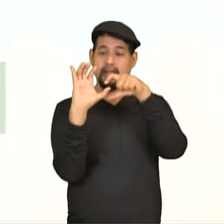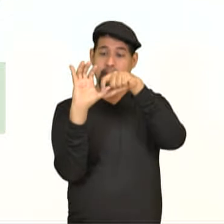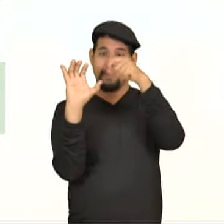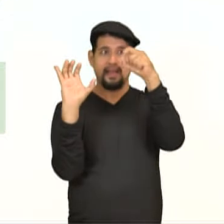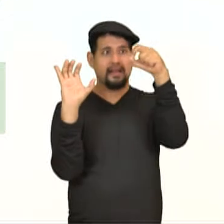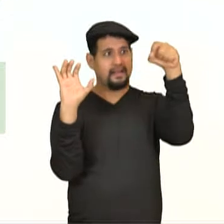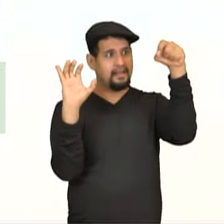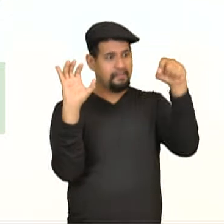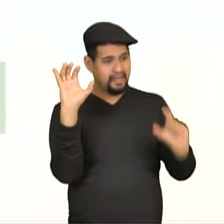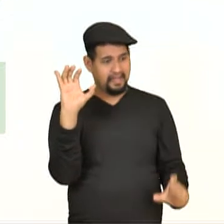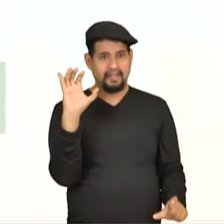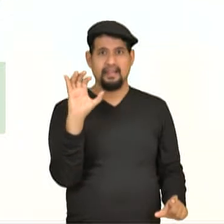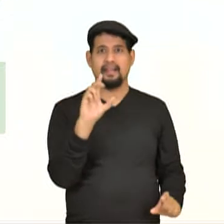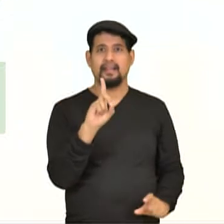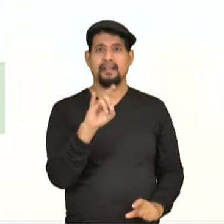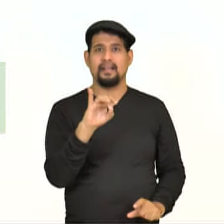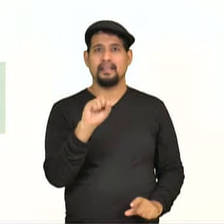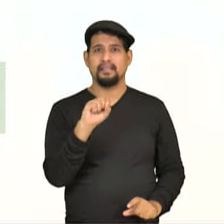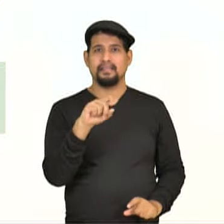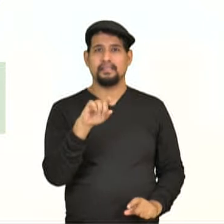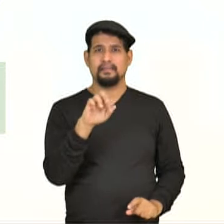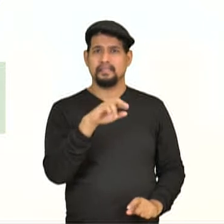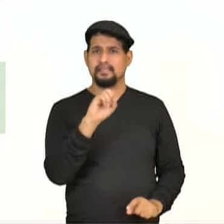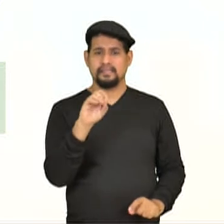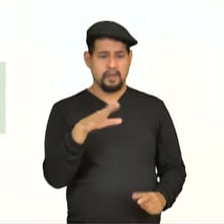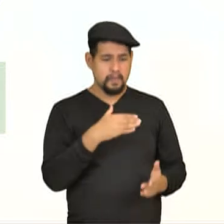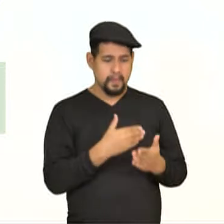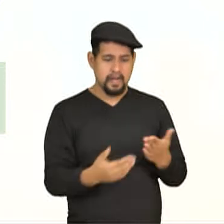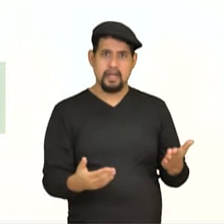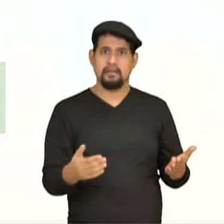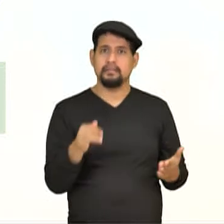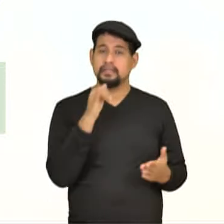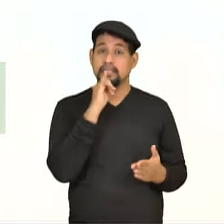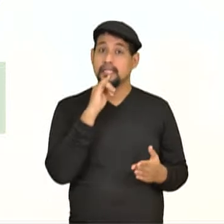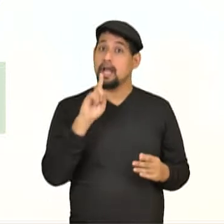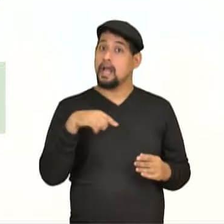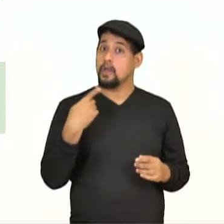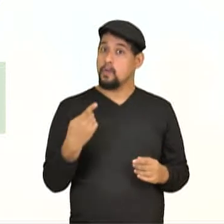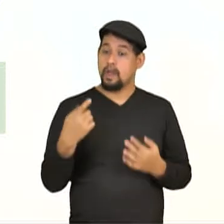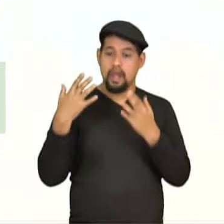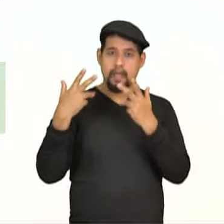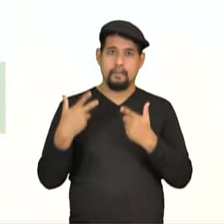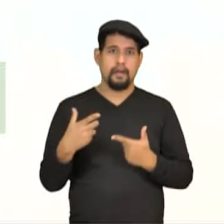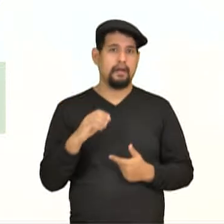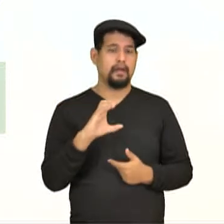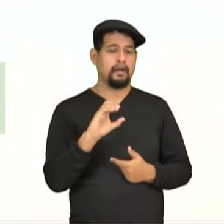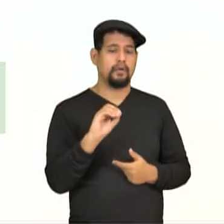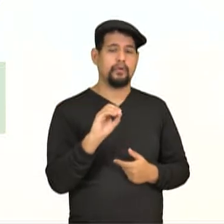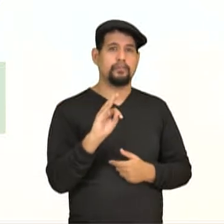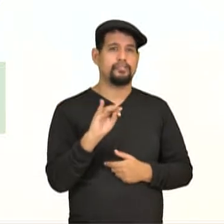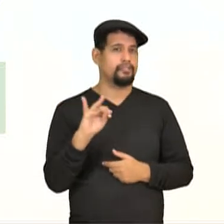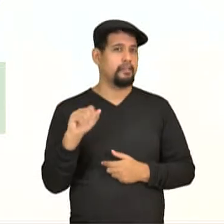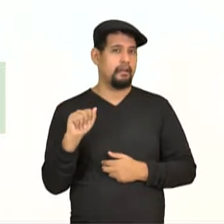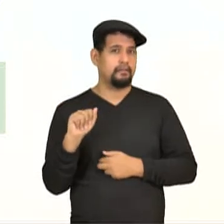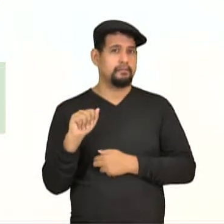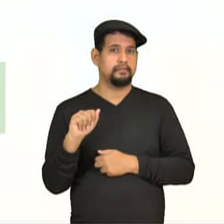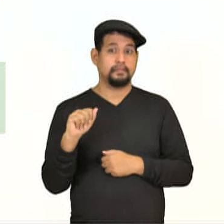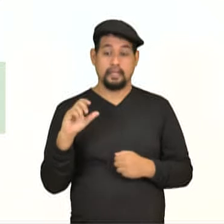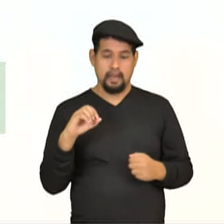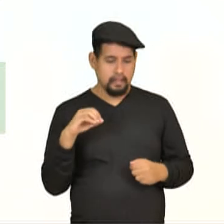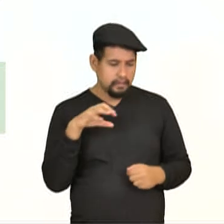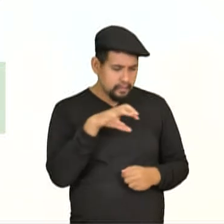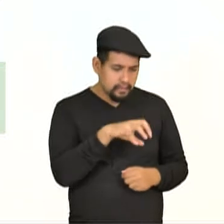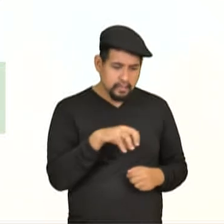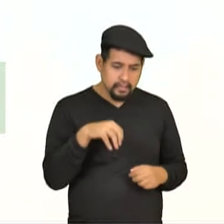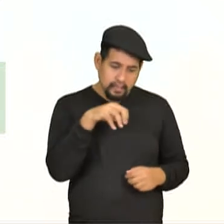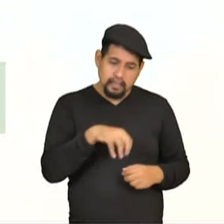chão, chamamos de dispersão primária. Quando envolve a ação de um segundo agente, no caso, a cutia acaba escondendo